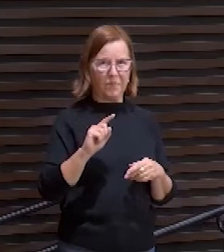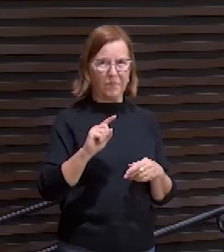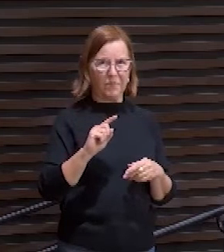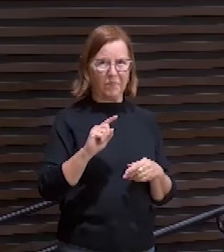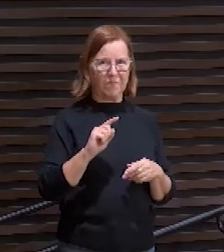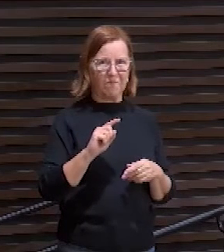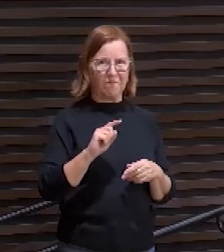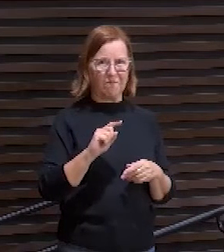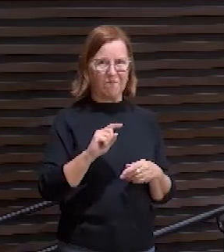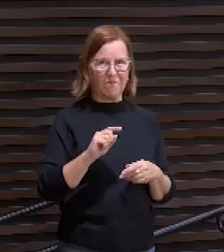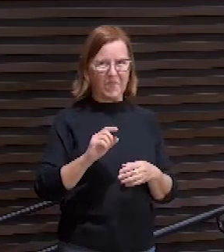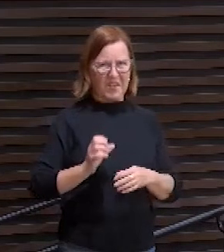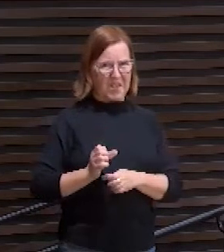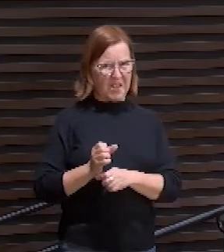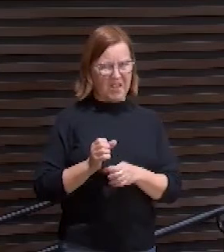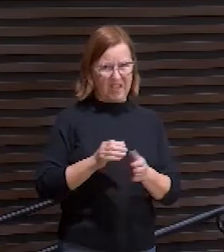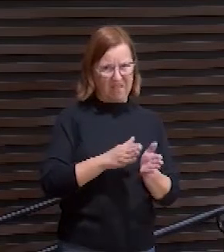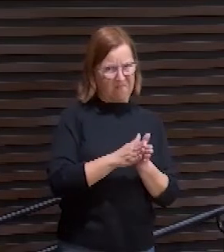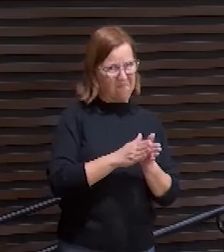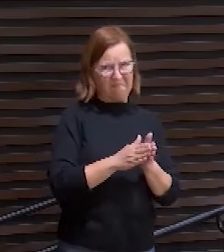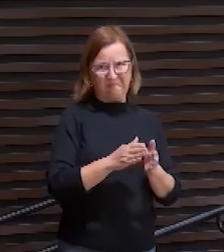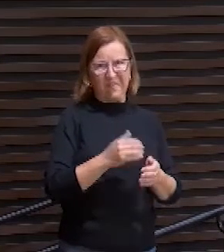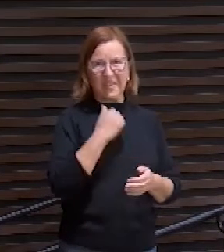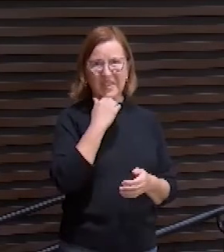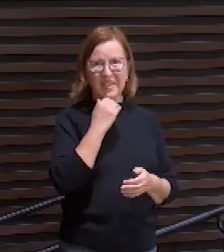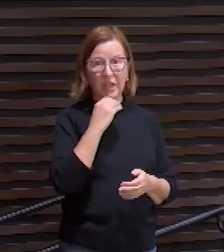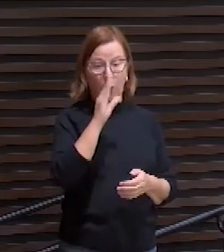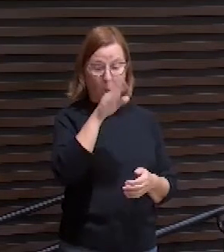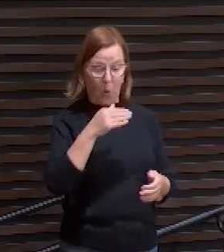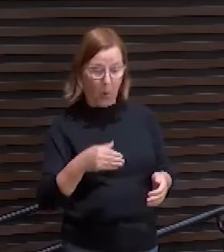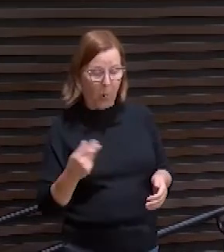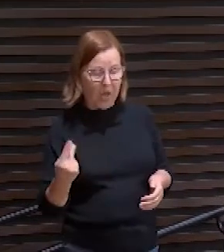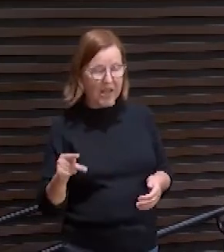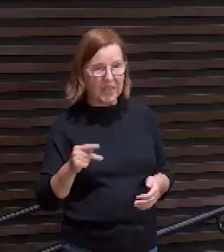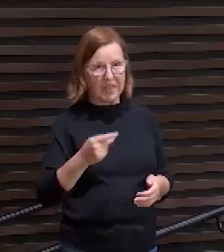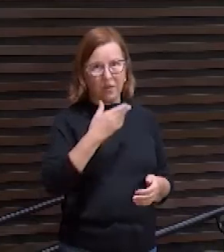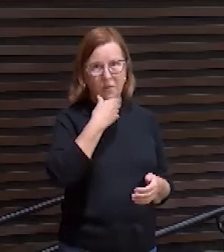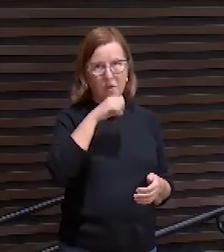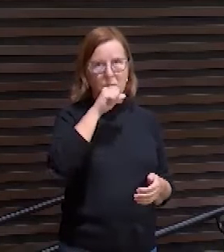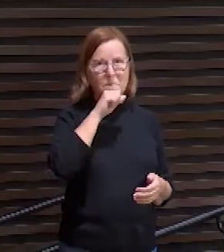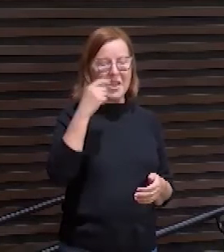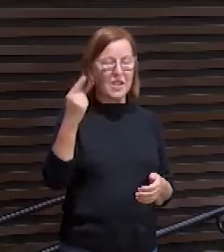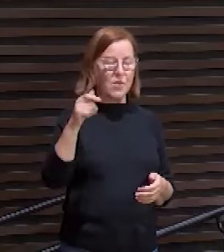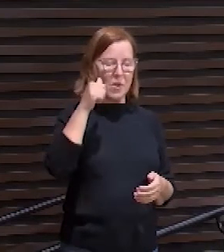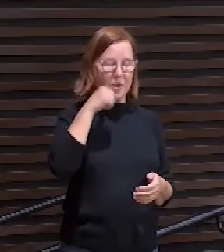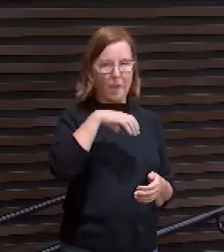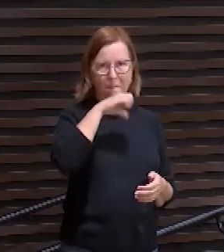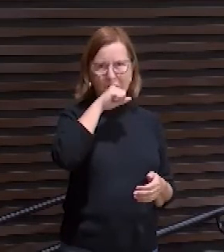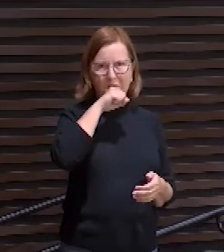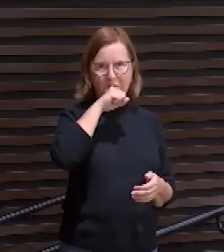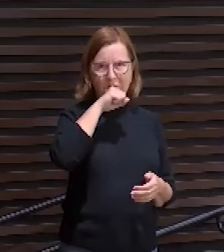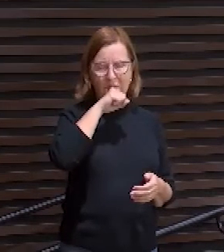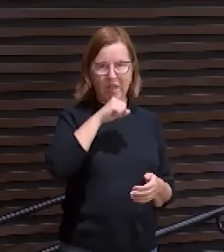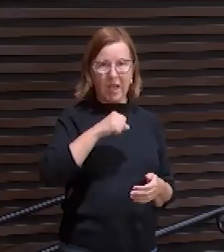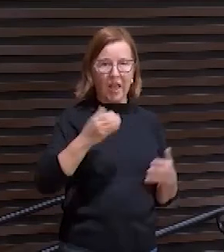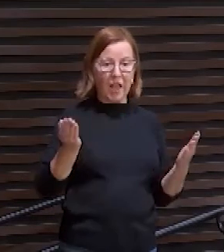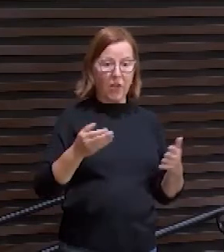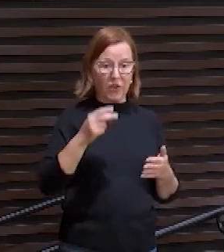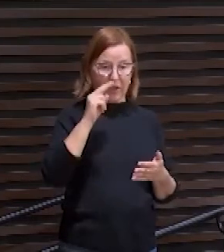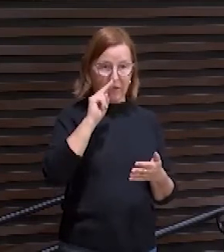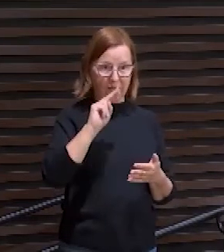honra teu pai e tua mãe. E aqui então nós vemos algo interessante mais uma